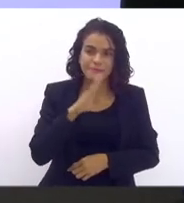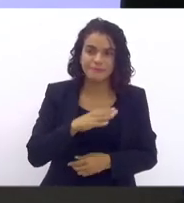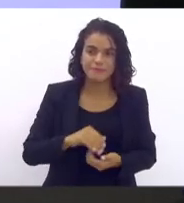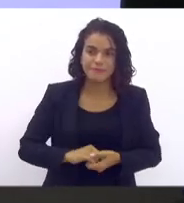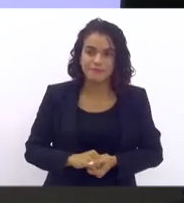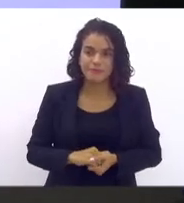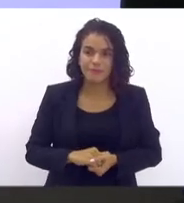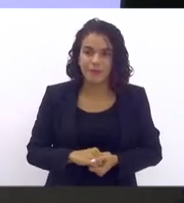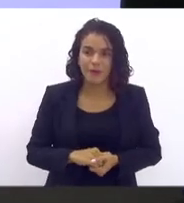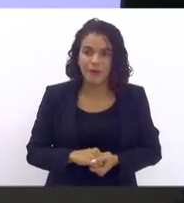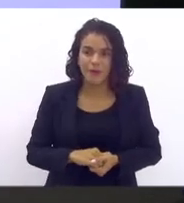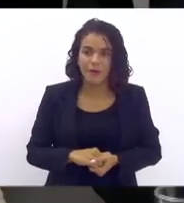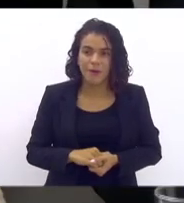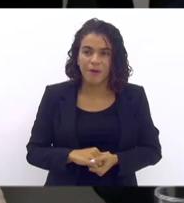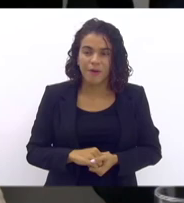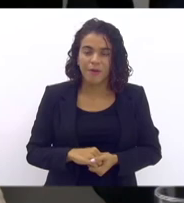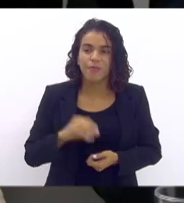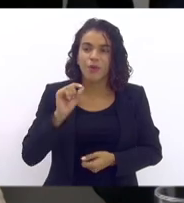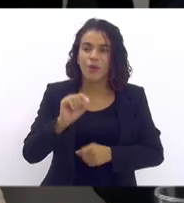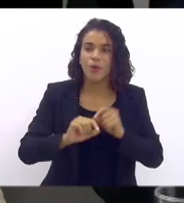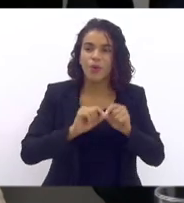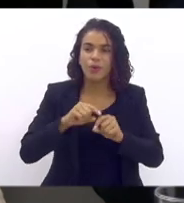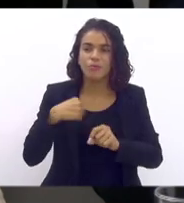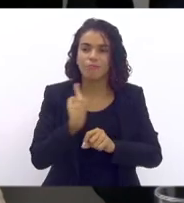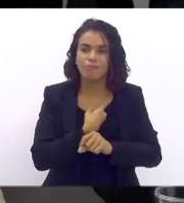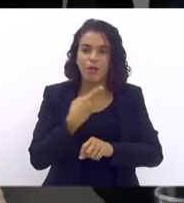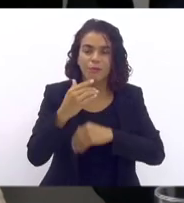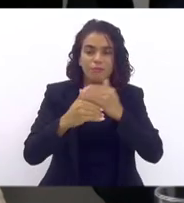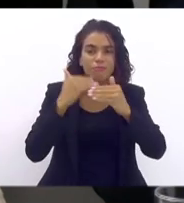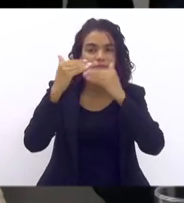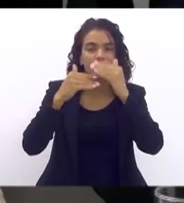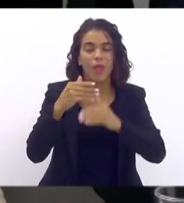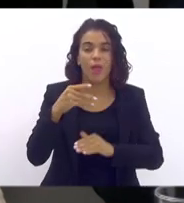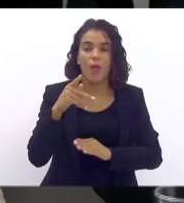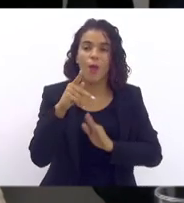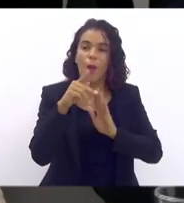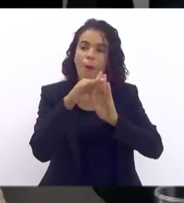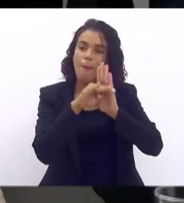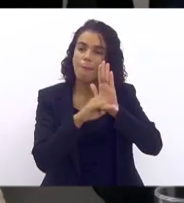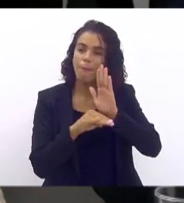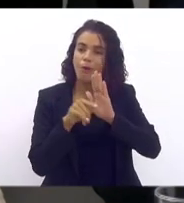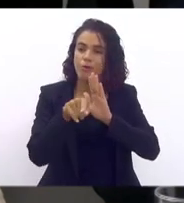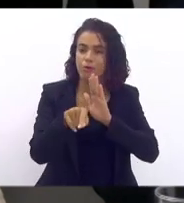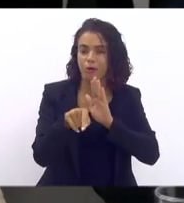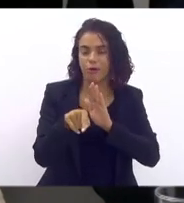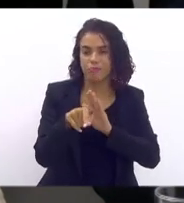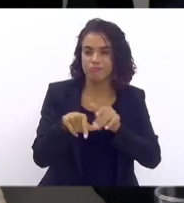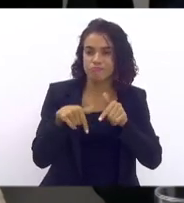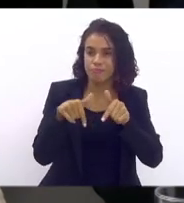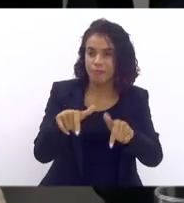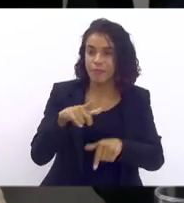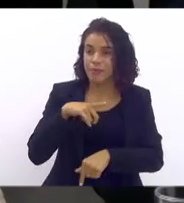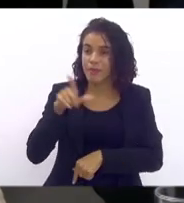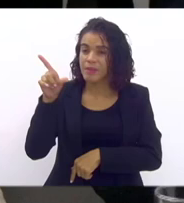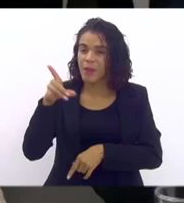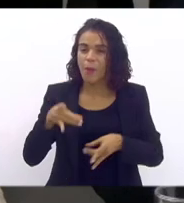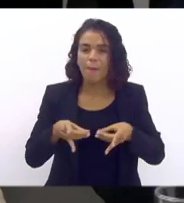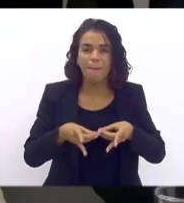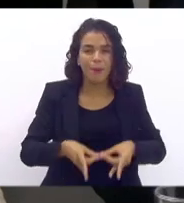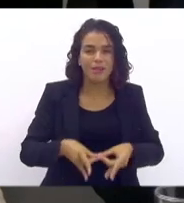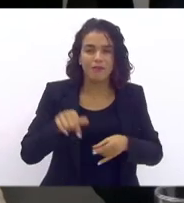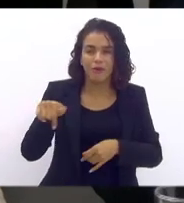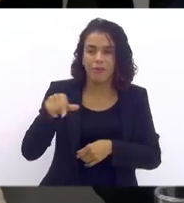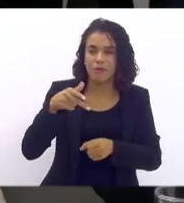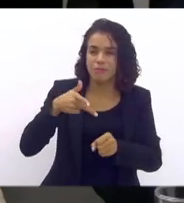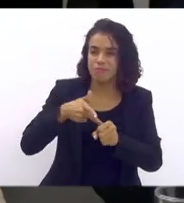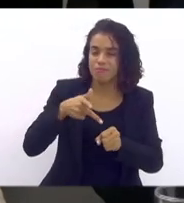e eh o que nós precisamos avançar são os protocolos de comunicação Ei Inea tem uma plataforma de petróleo que pode causar